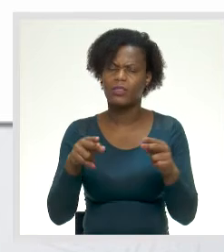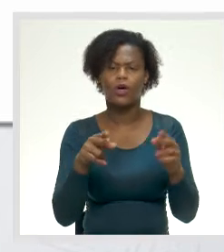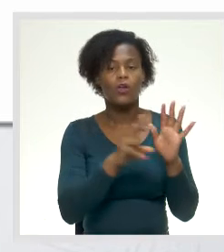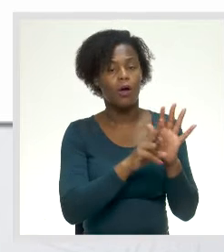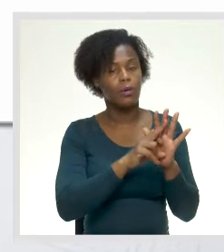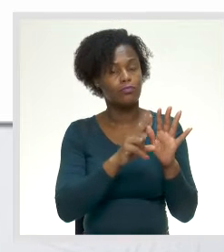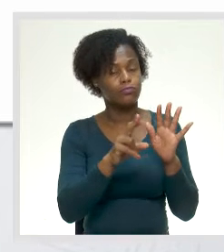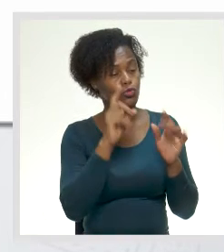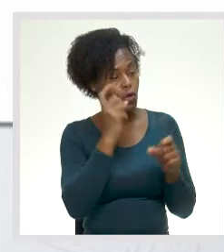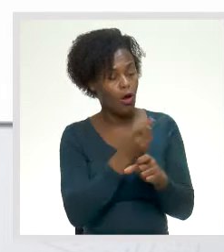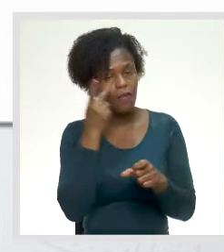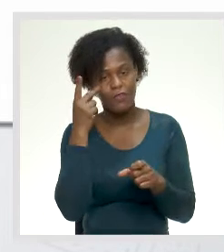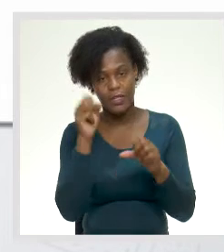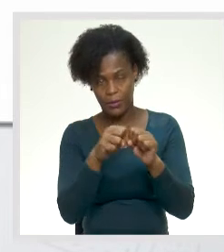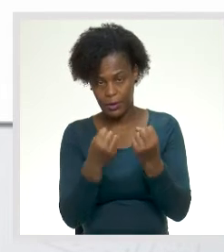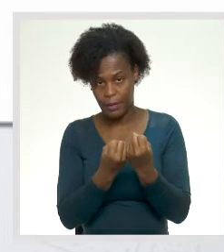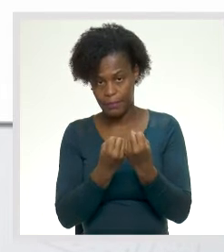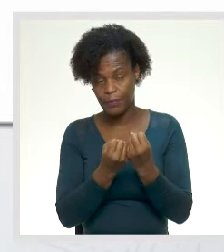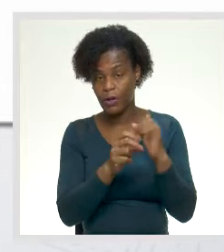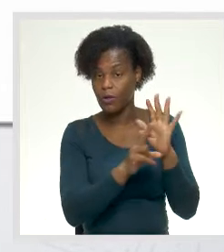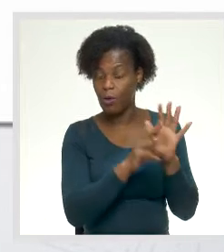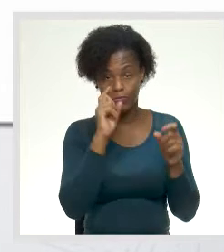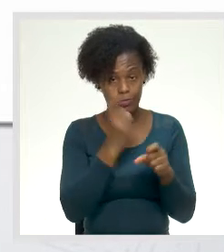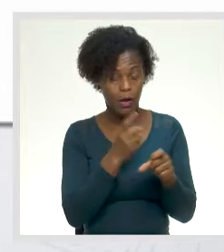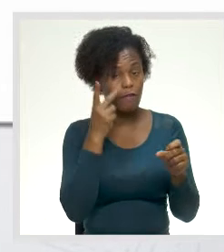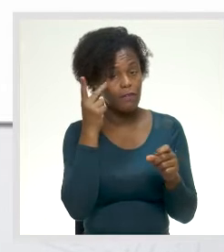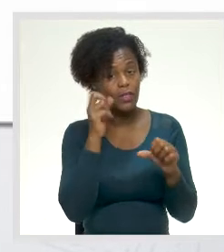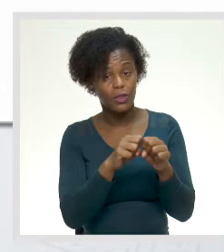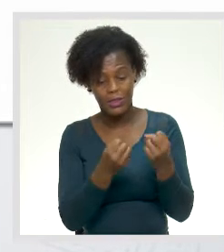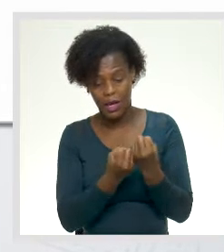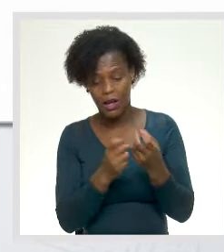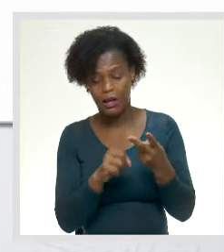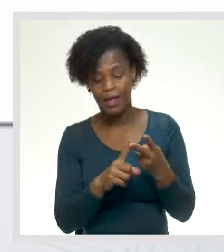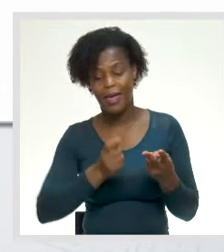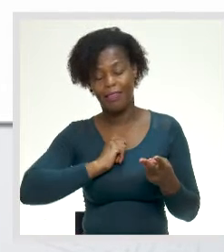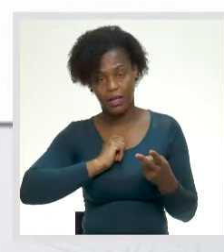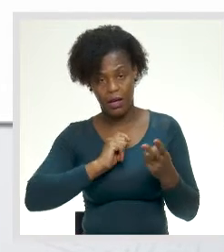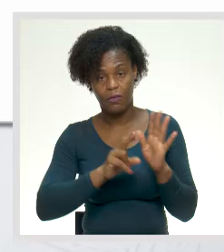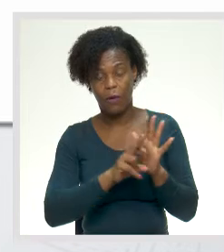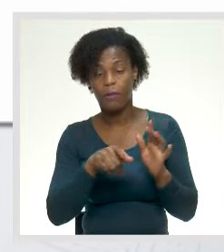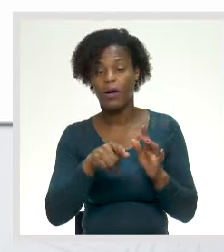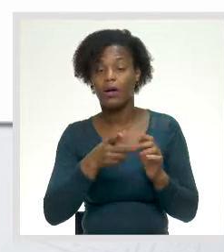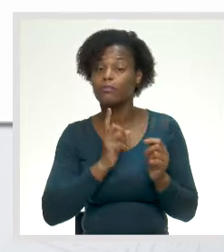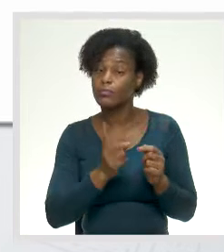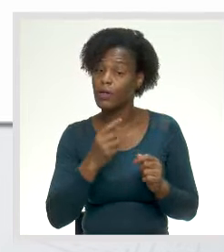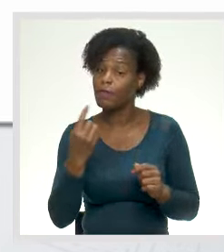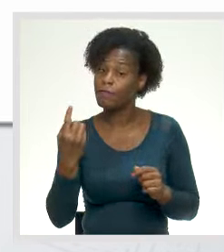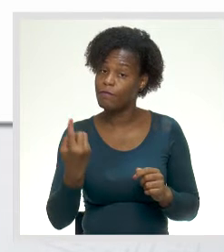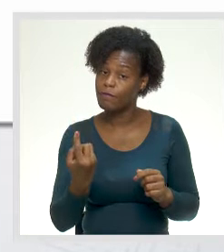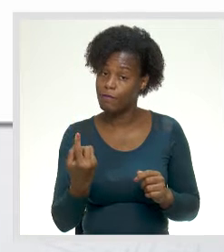que regulam a vida social. As normas que regulam a vida social são normas éticas que impõem um dever